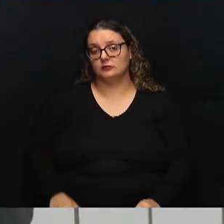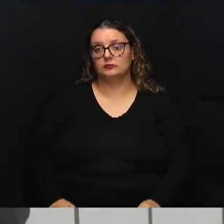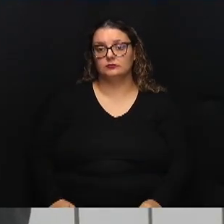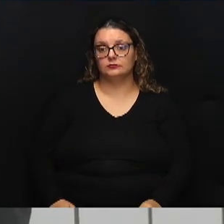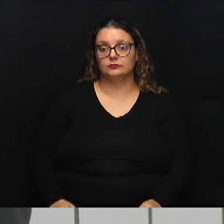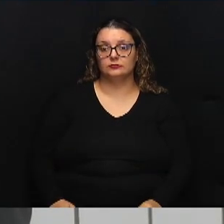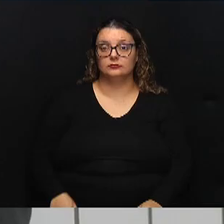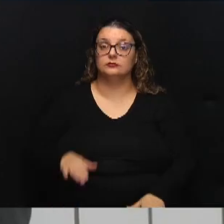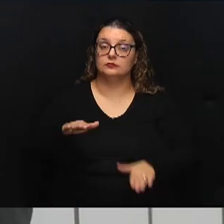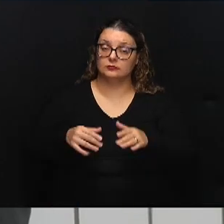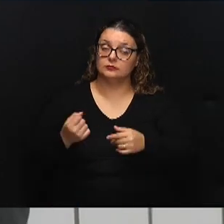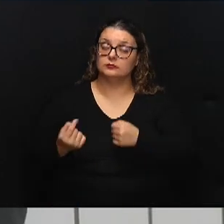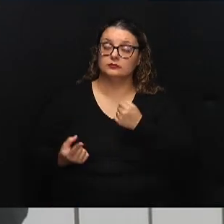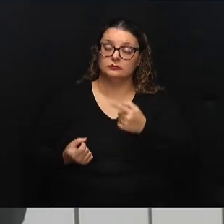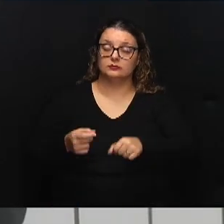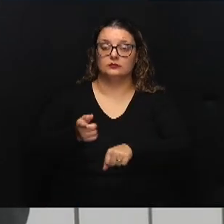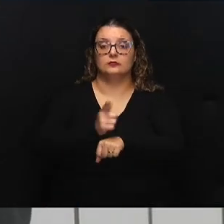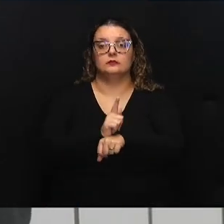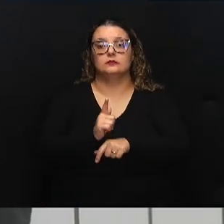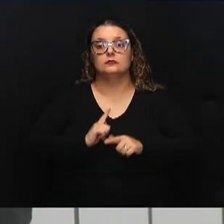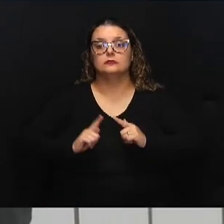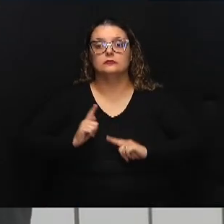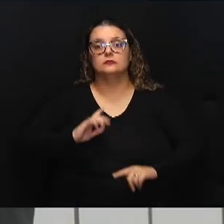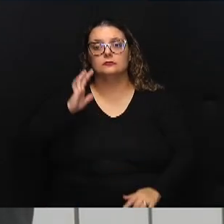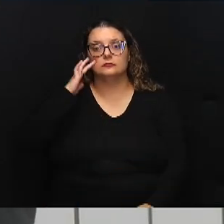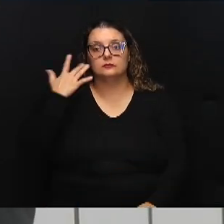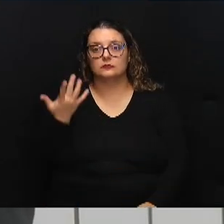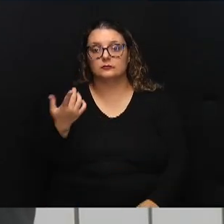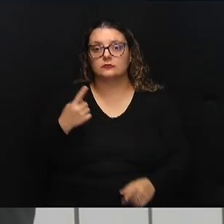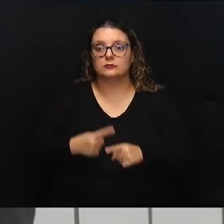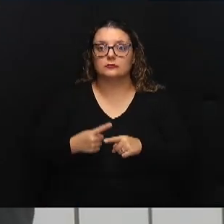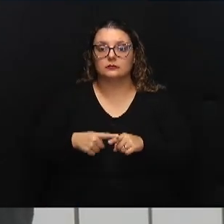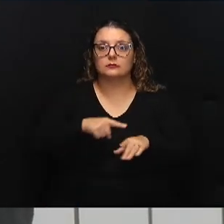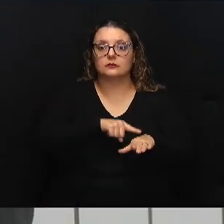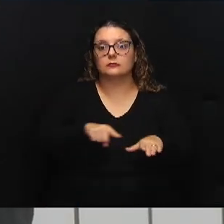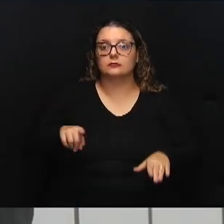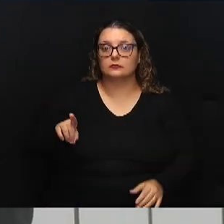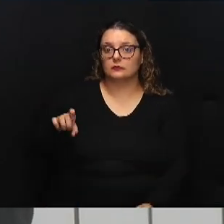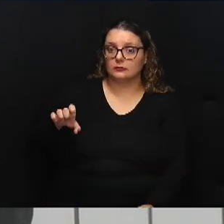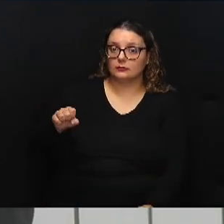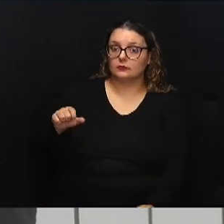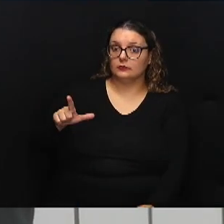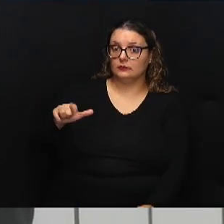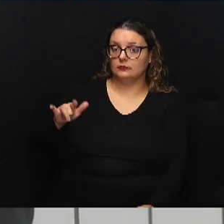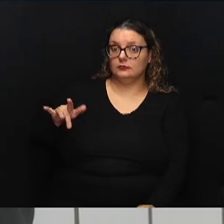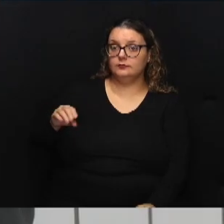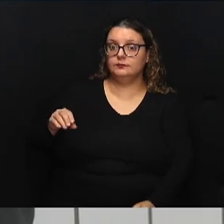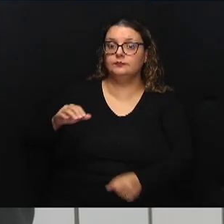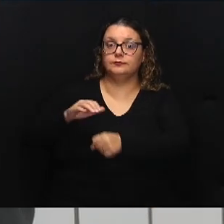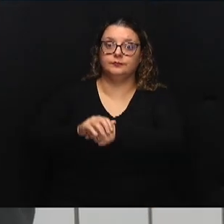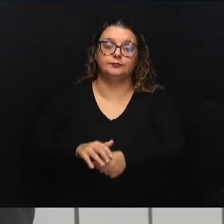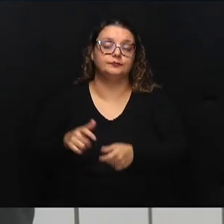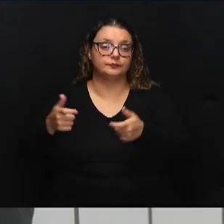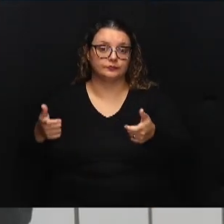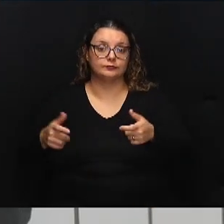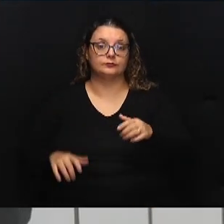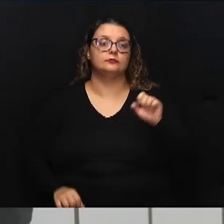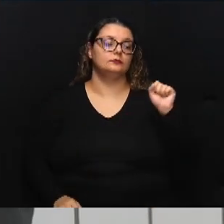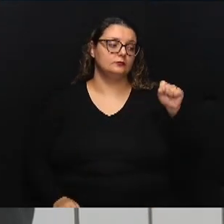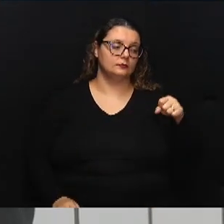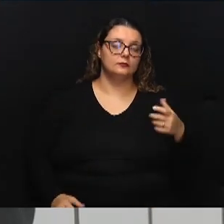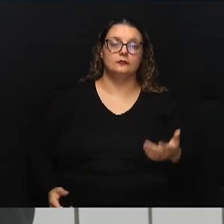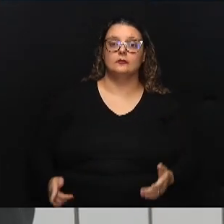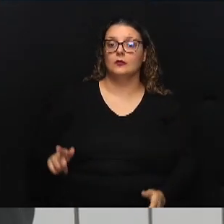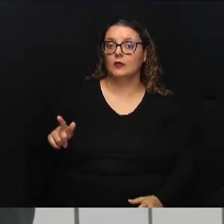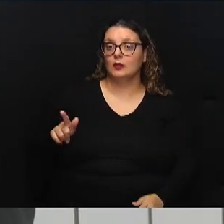vezes algum gerente sai também sem saber o motivo porque foi desligado. A pressão foi muito grande. O